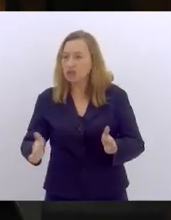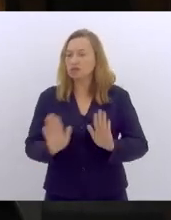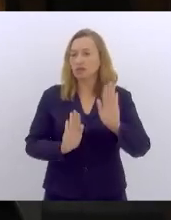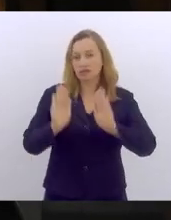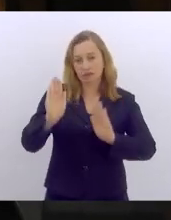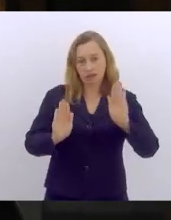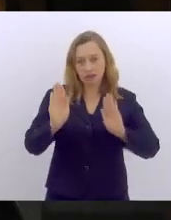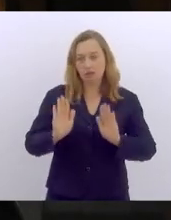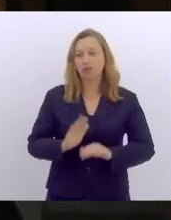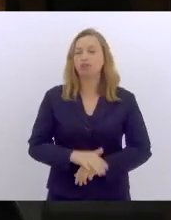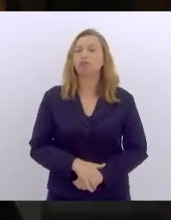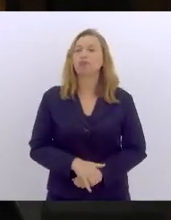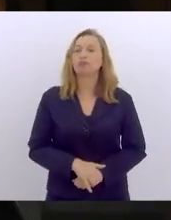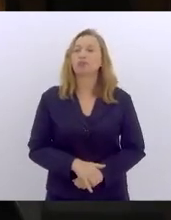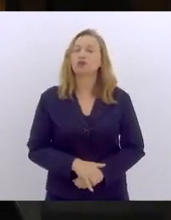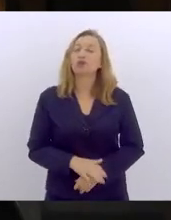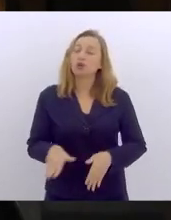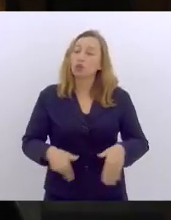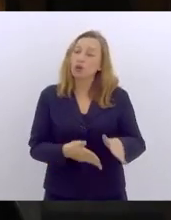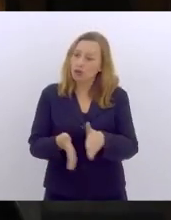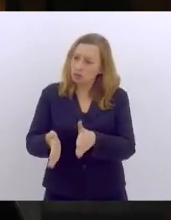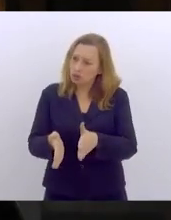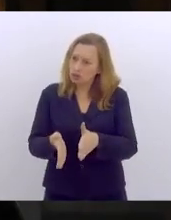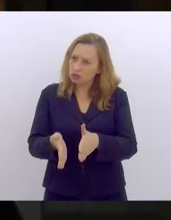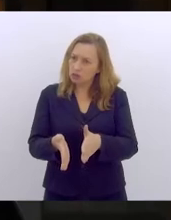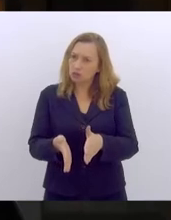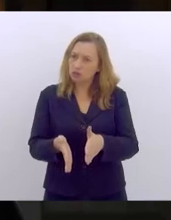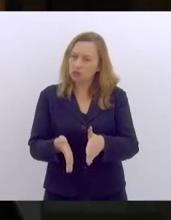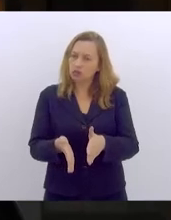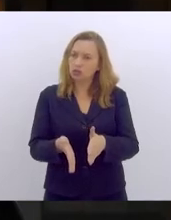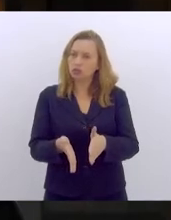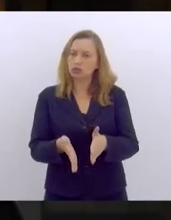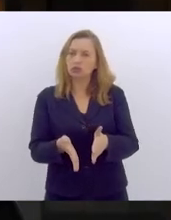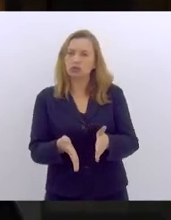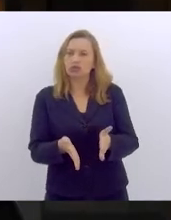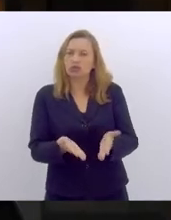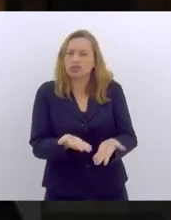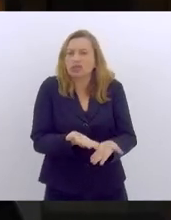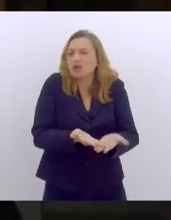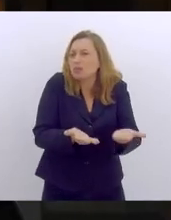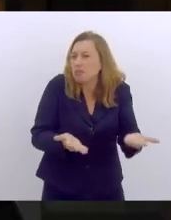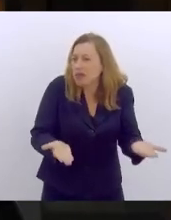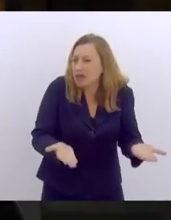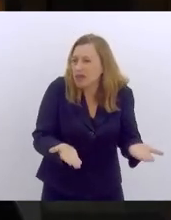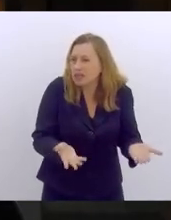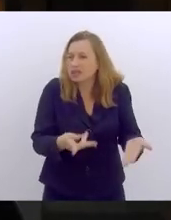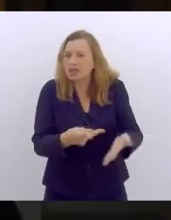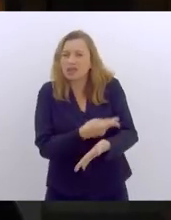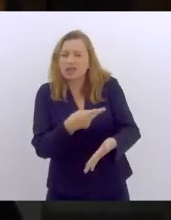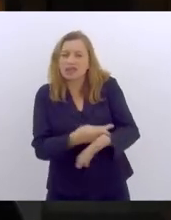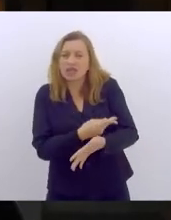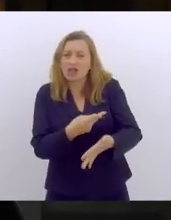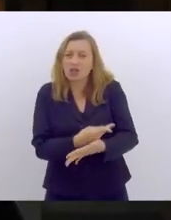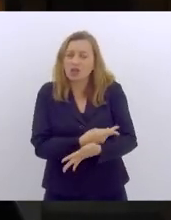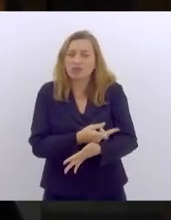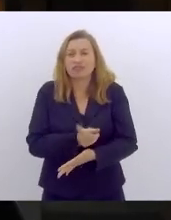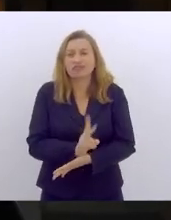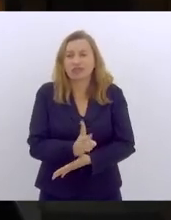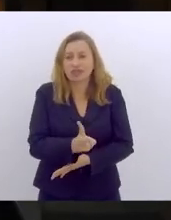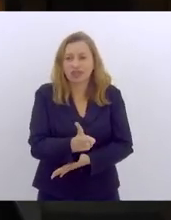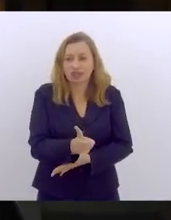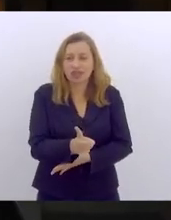licitação. E o caminho desses desmandos, dessas irregularidades, sempre